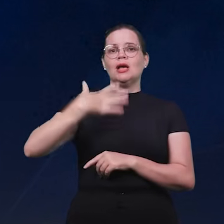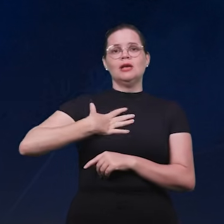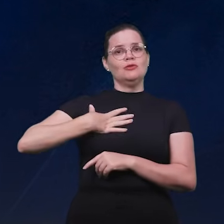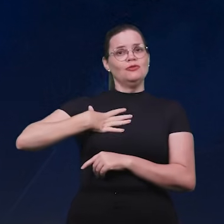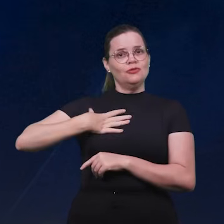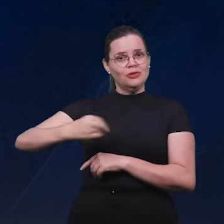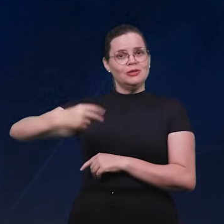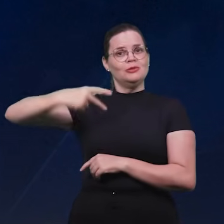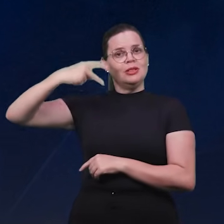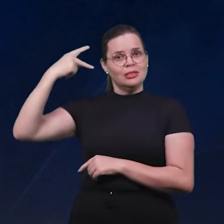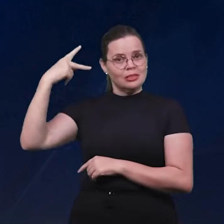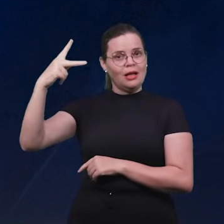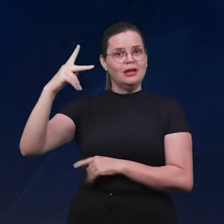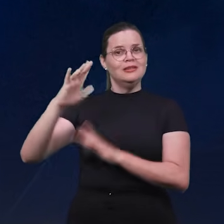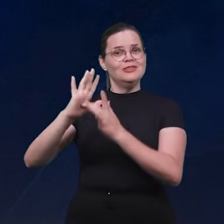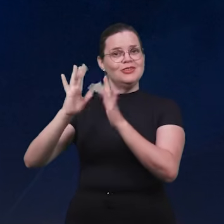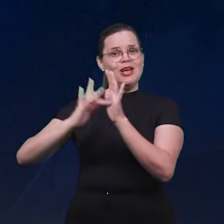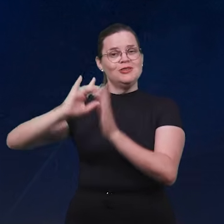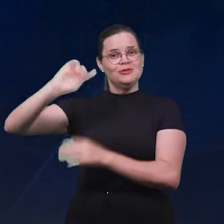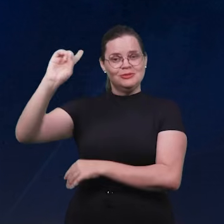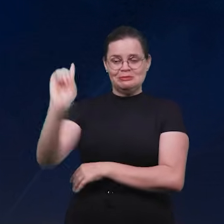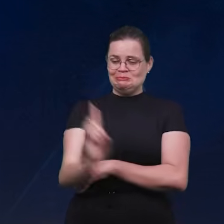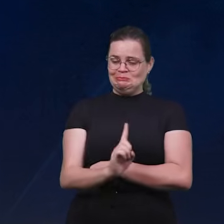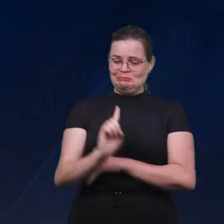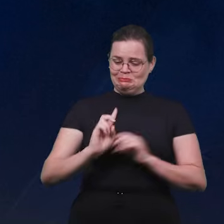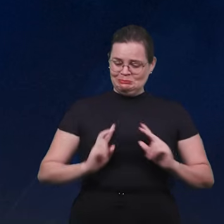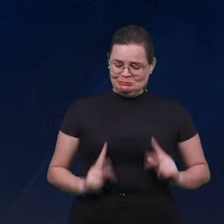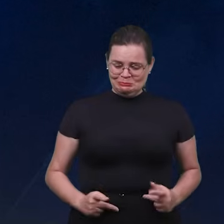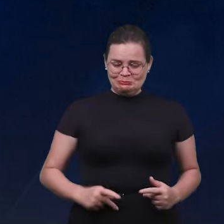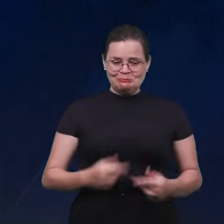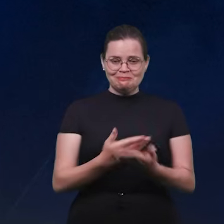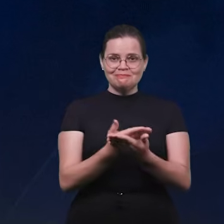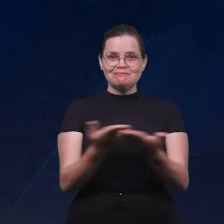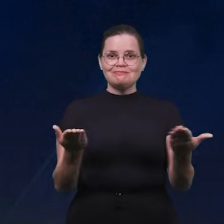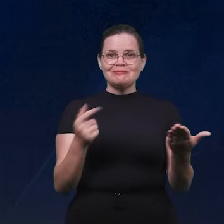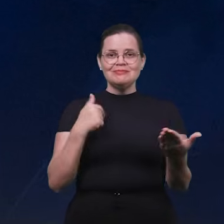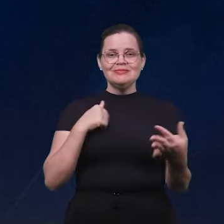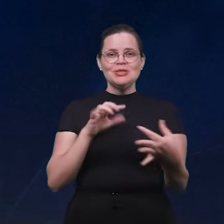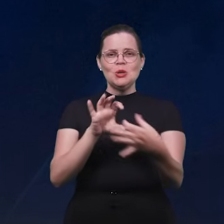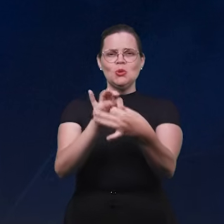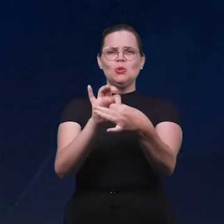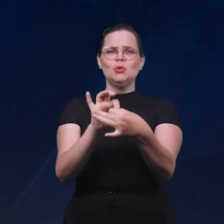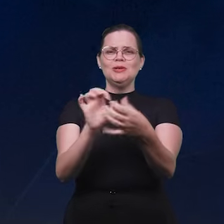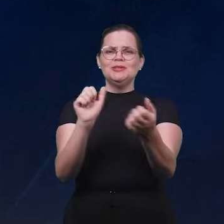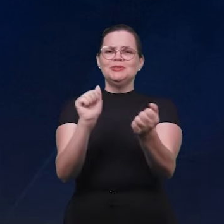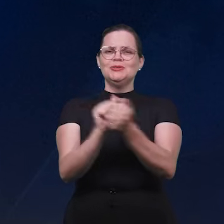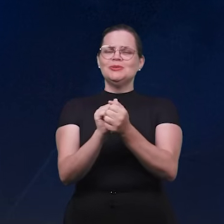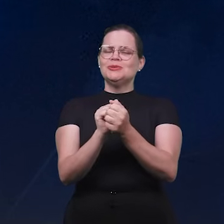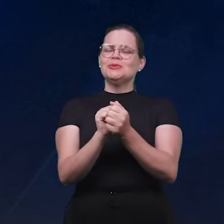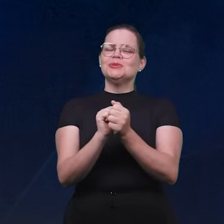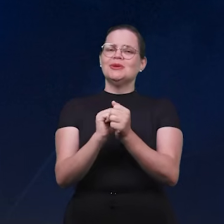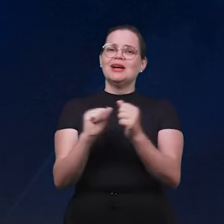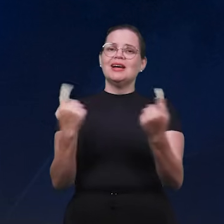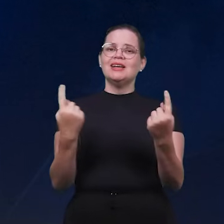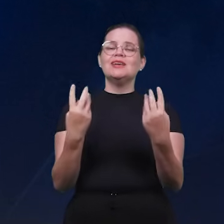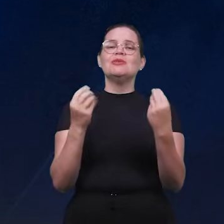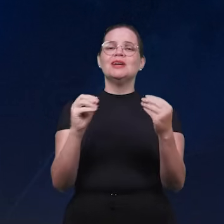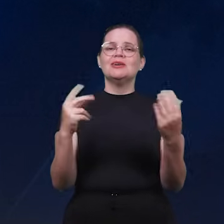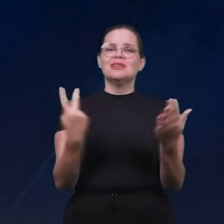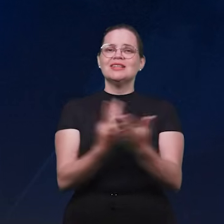Filho. E Jesus, para nos dar o descanso da sua presença, enviou o seu Espírito Santo,